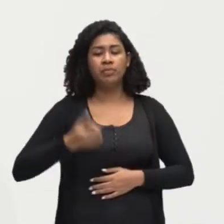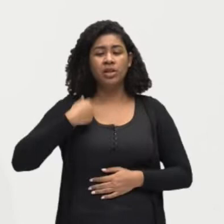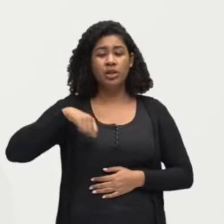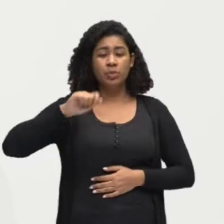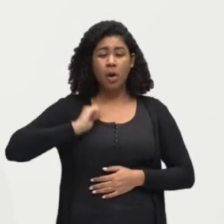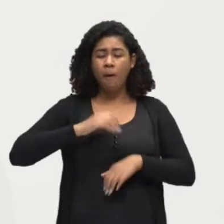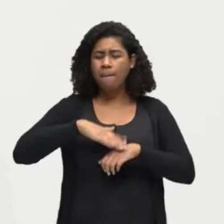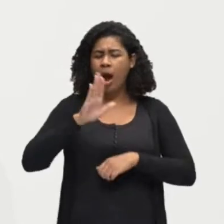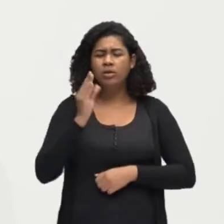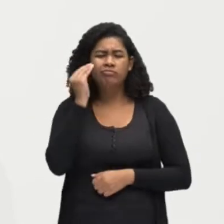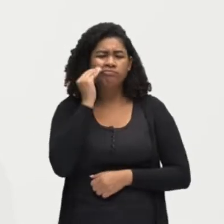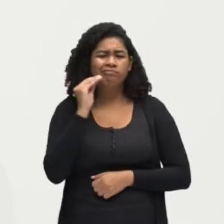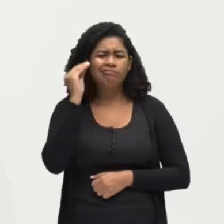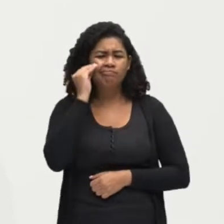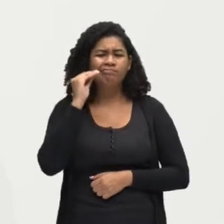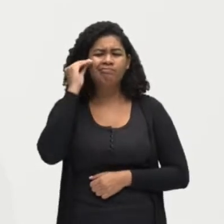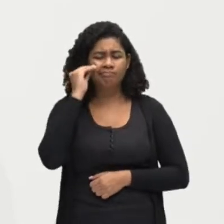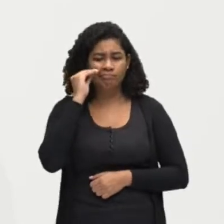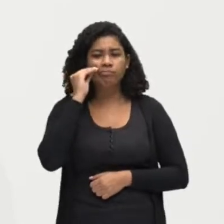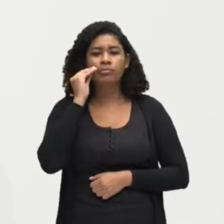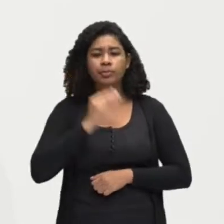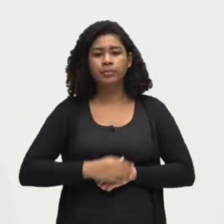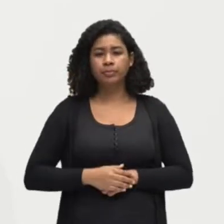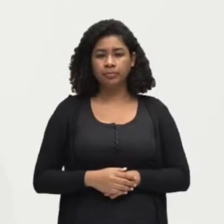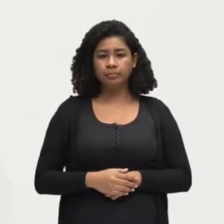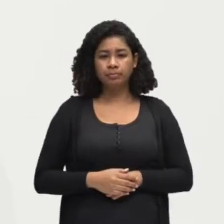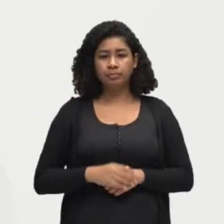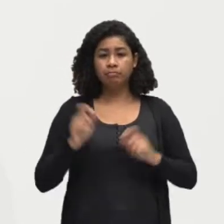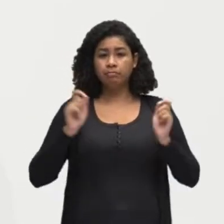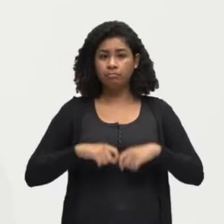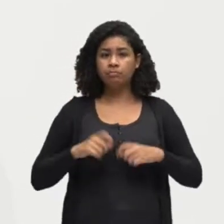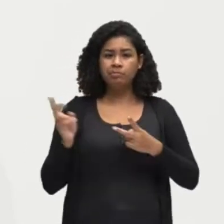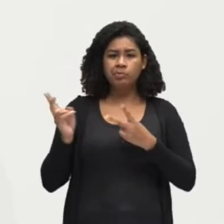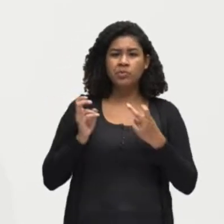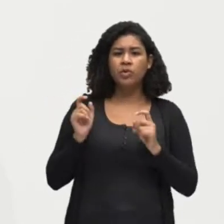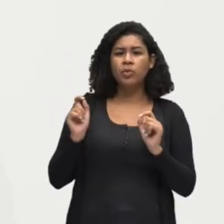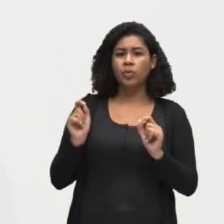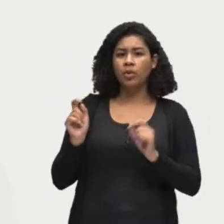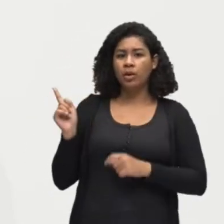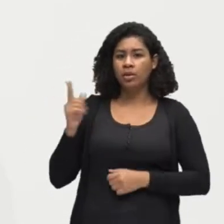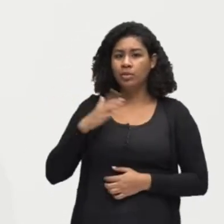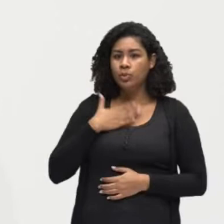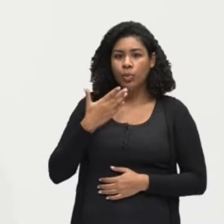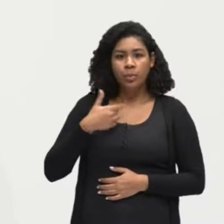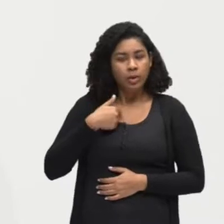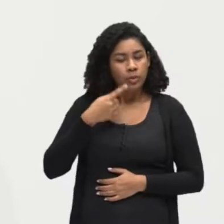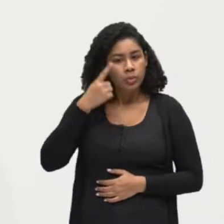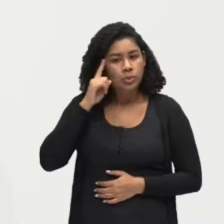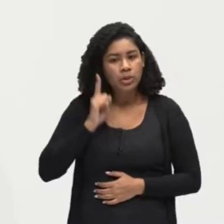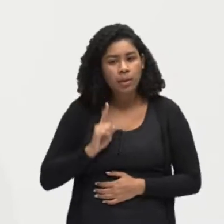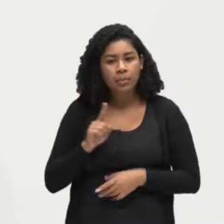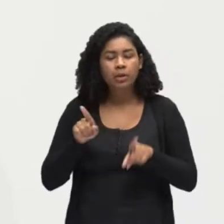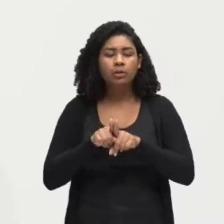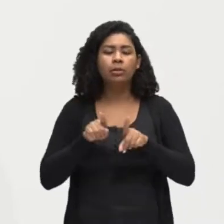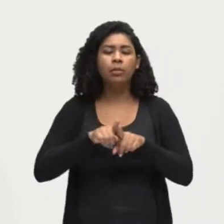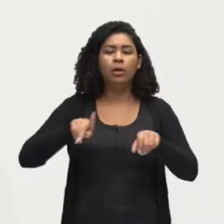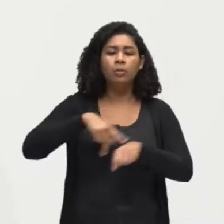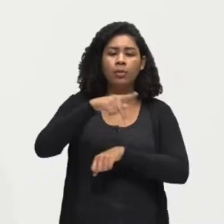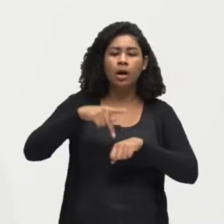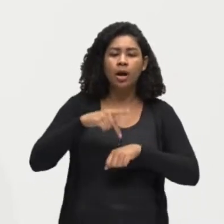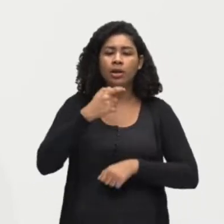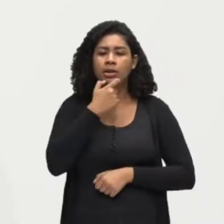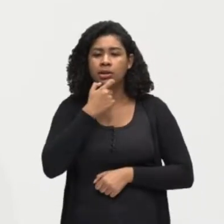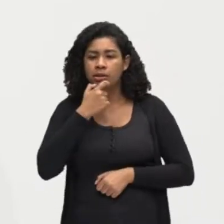tentaram, mas também podemos citar, olha aí, surpresa, eu não sabia disso, os ingleses, os